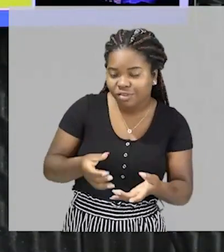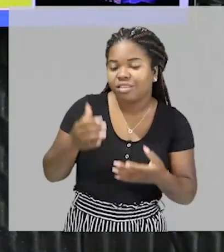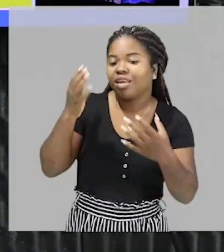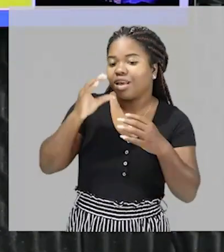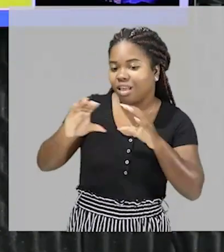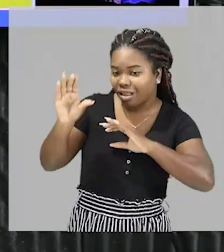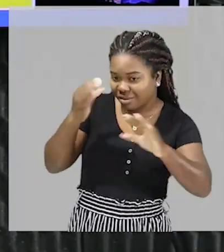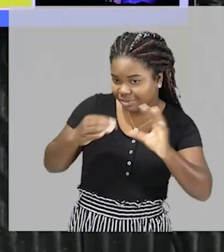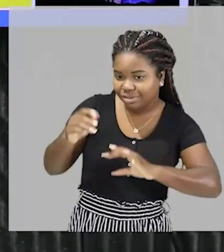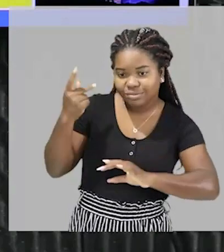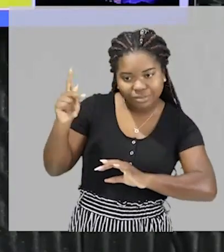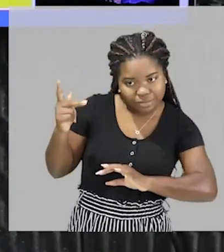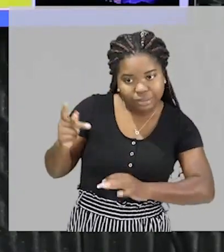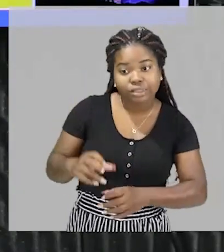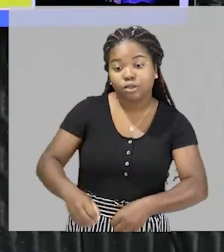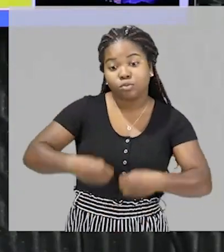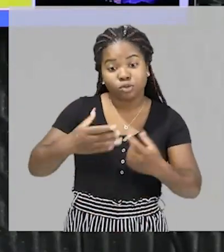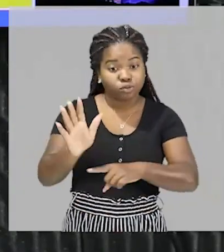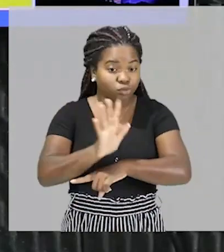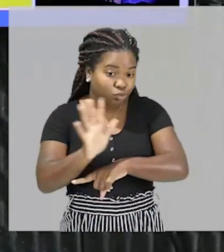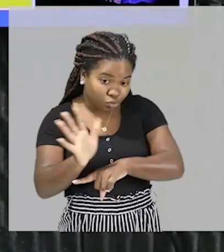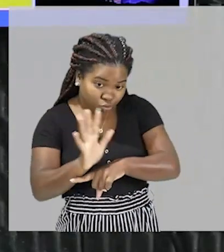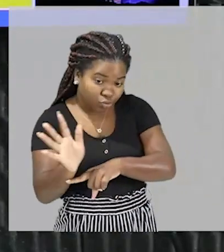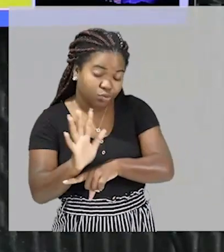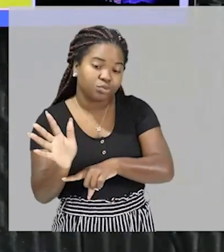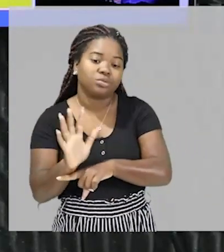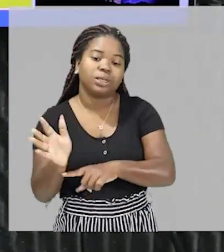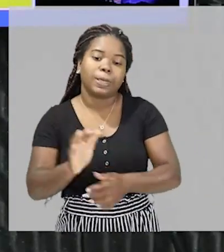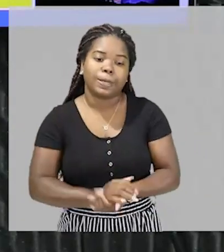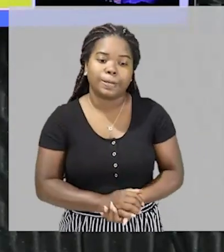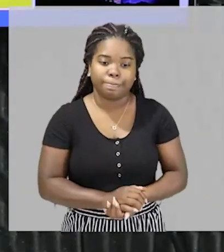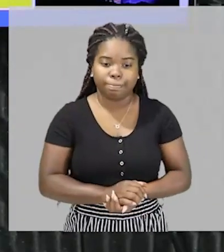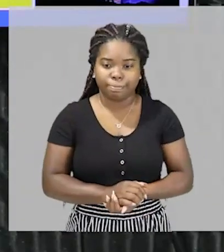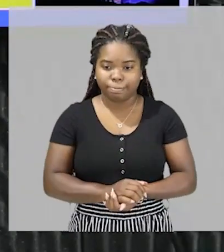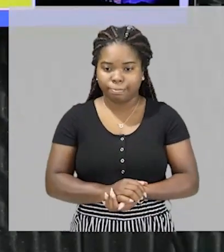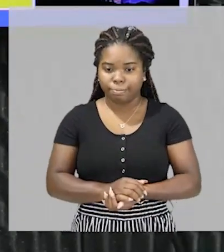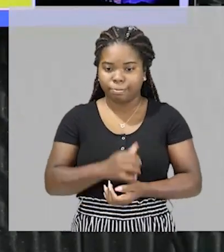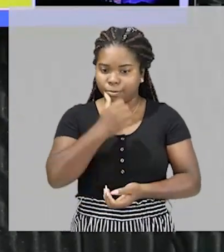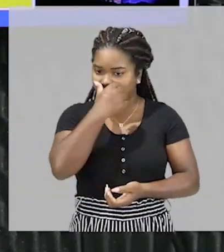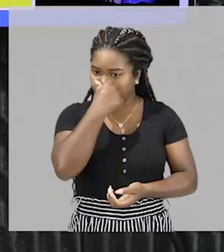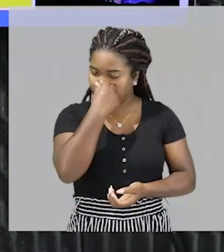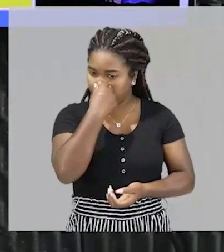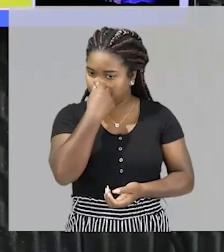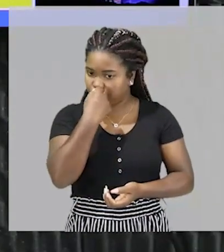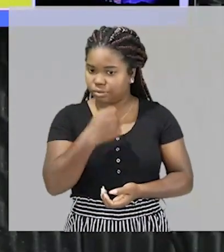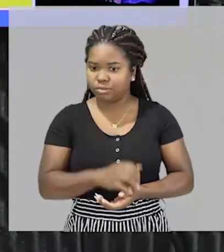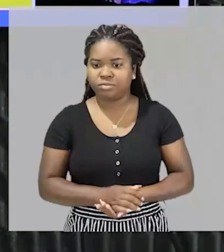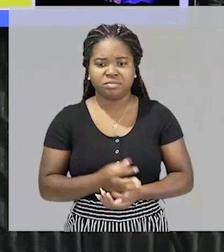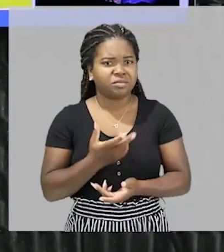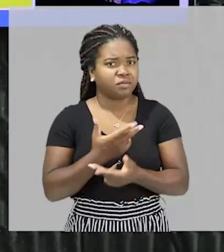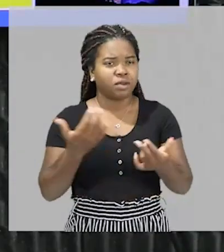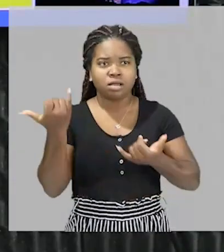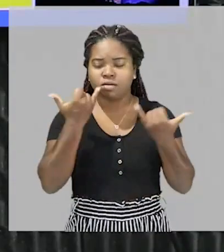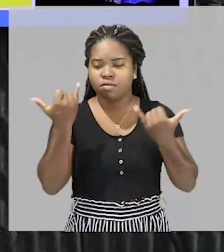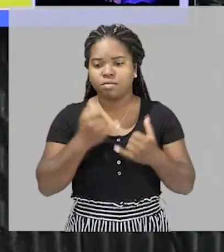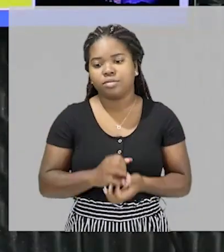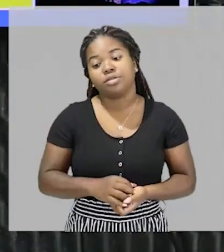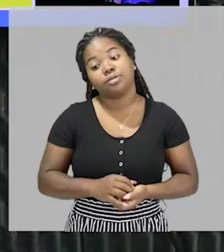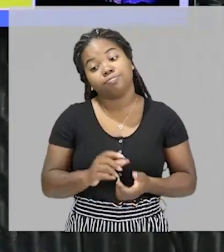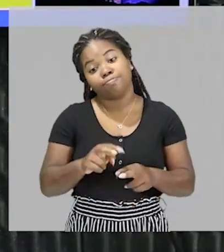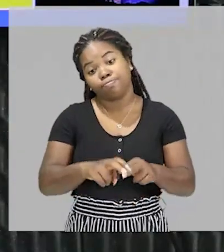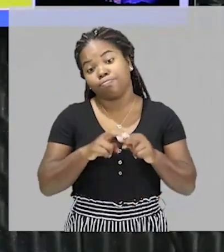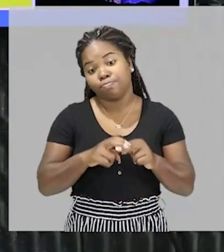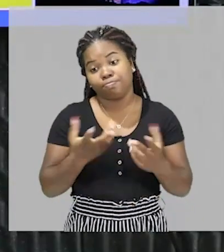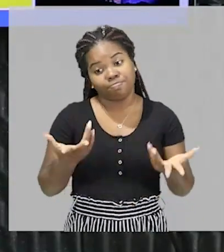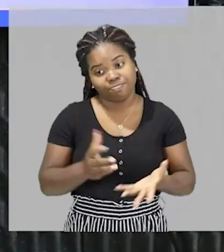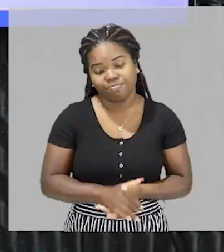produção do cinema, numa produção audiovisual que vai ser lançada numa plataforma de streaming. Caramba, é muita informação. Pois é, e a gente compra